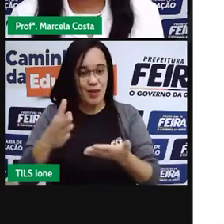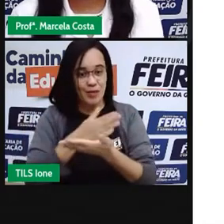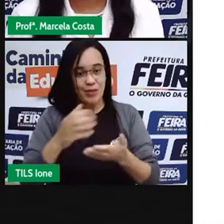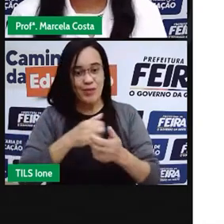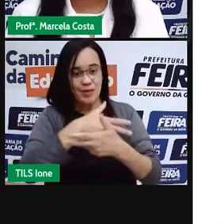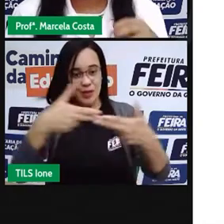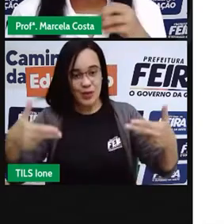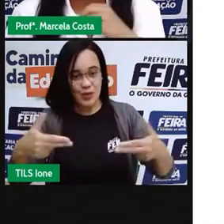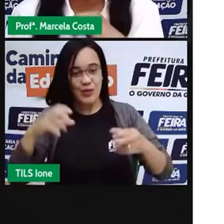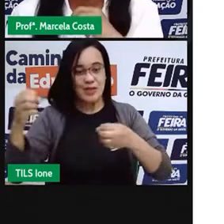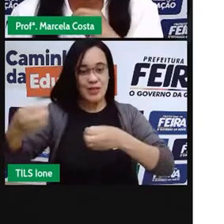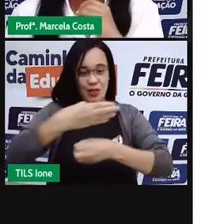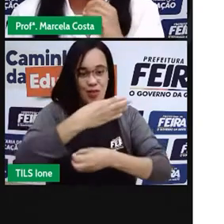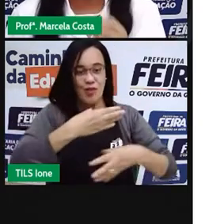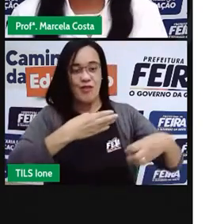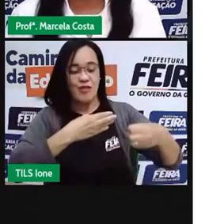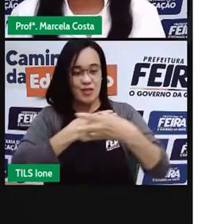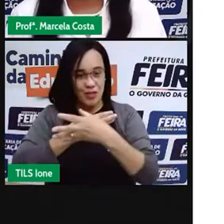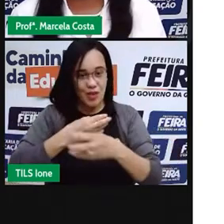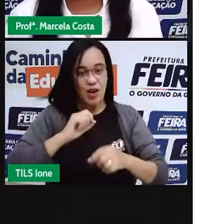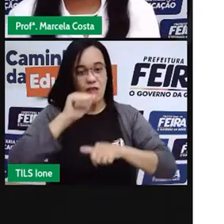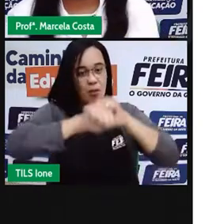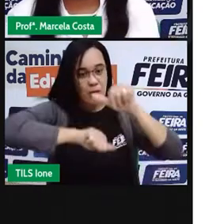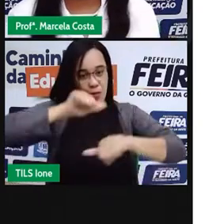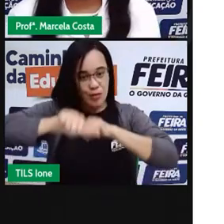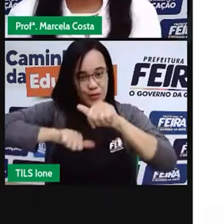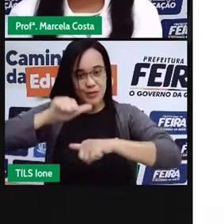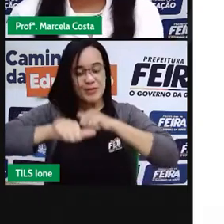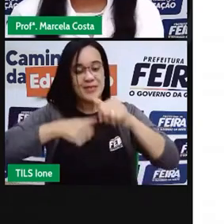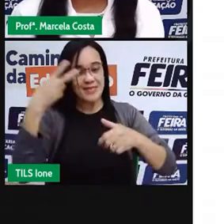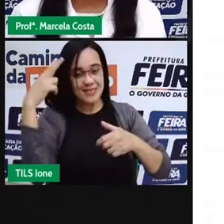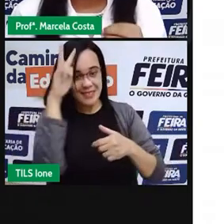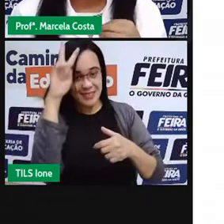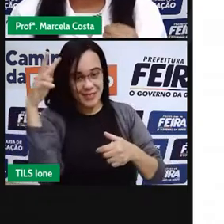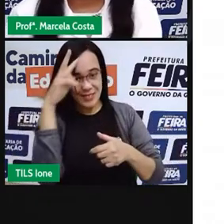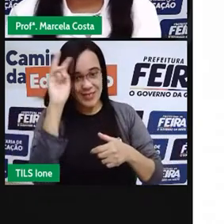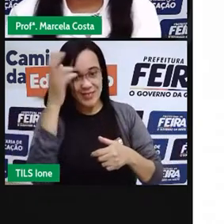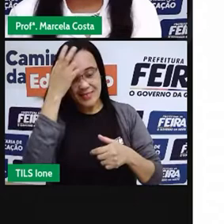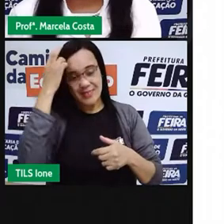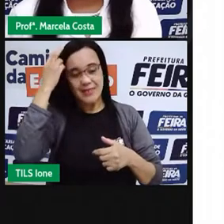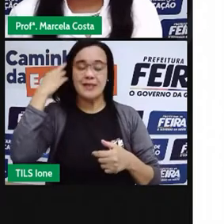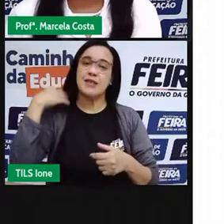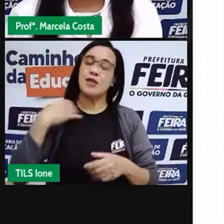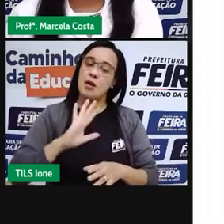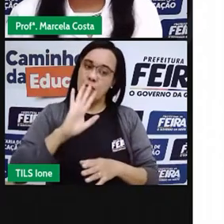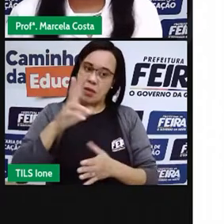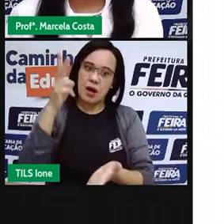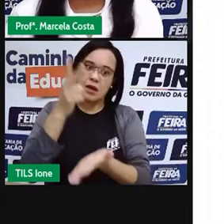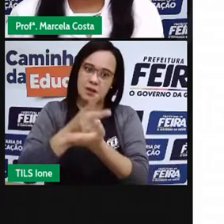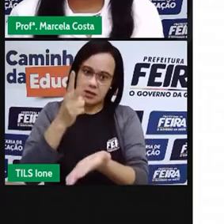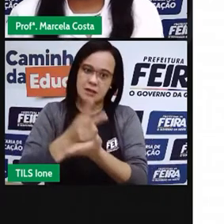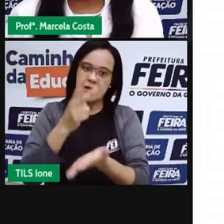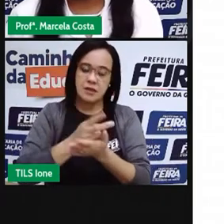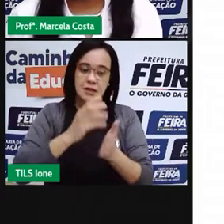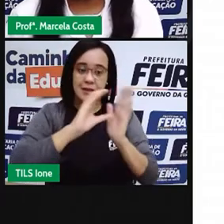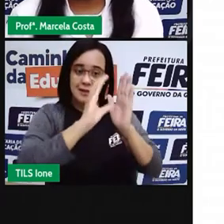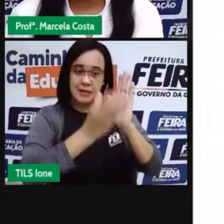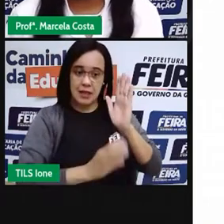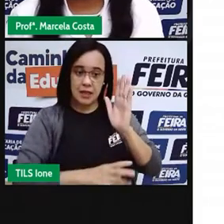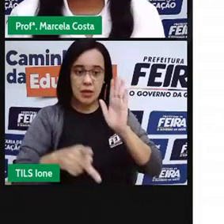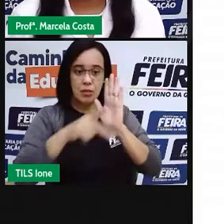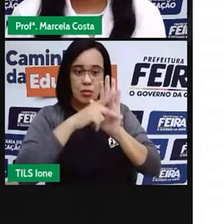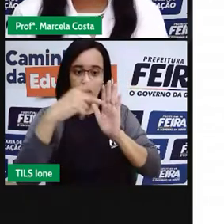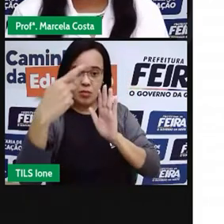elementos novos, dando ali uma outra versão para aquela história, mas mantendo algumas características